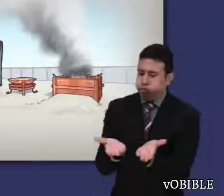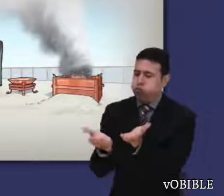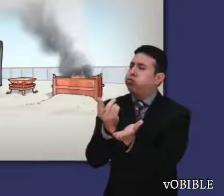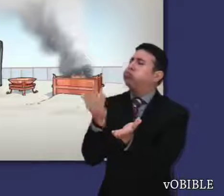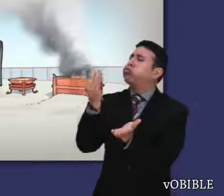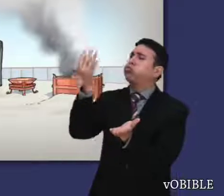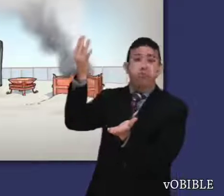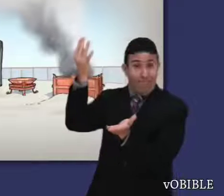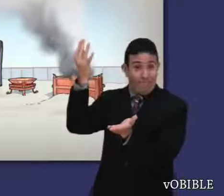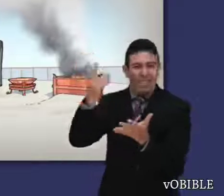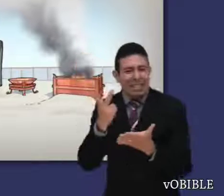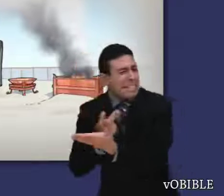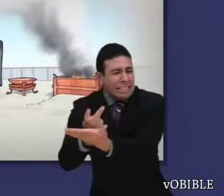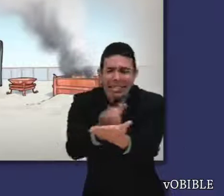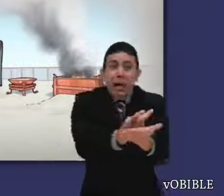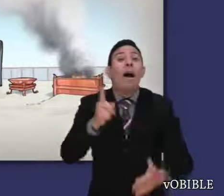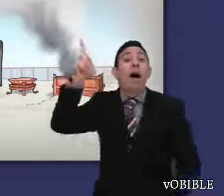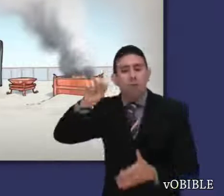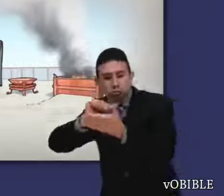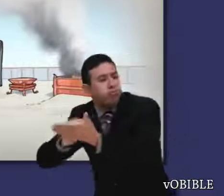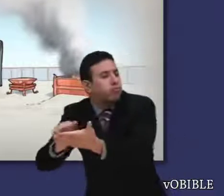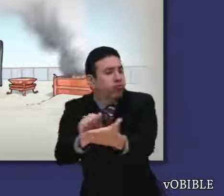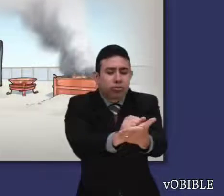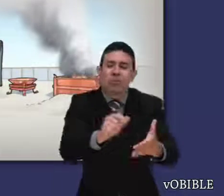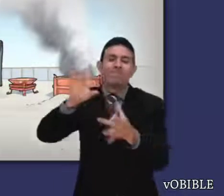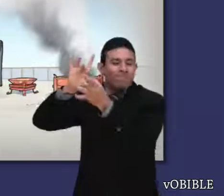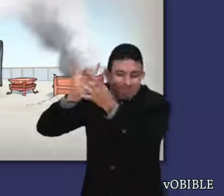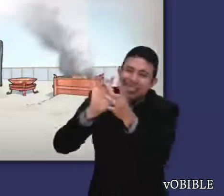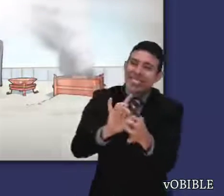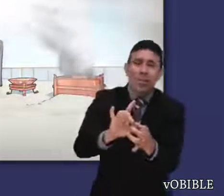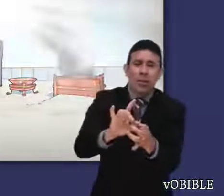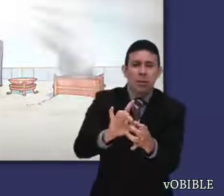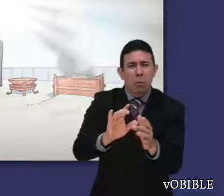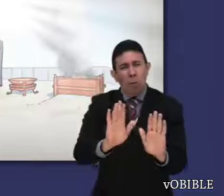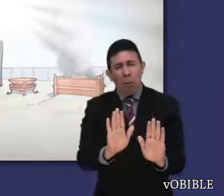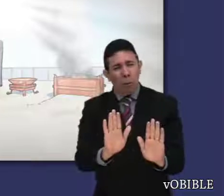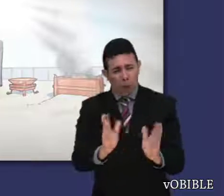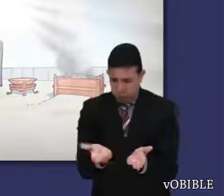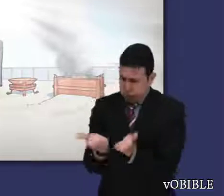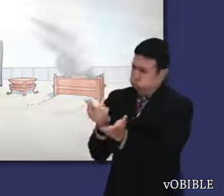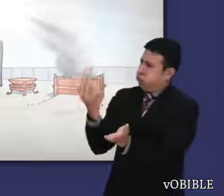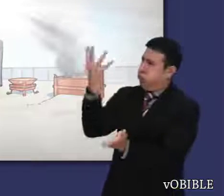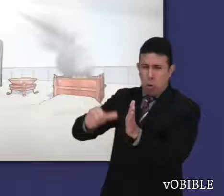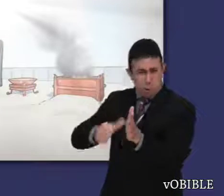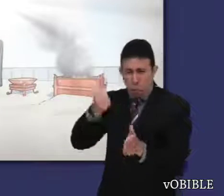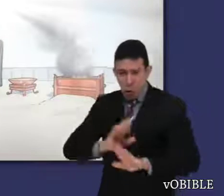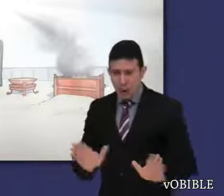A adoração que era realizada naquela tenda e os sacrifícios de animais não podiam prover o perdão completo dos pecados.